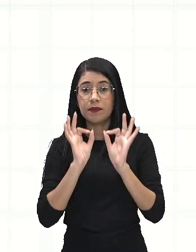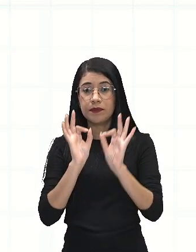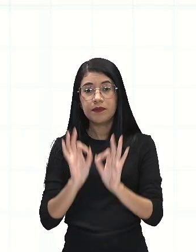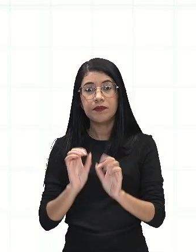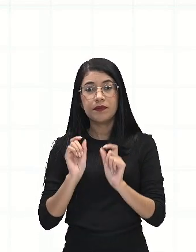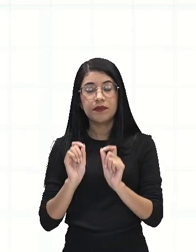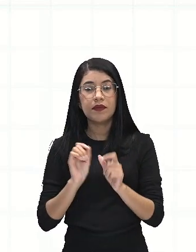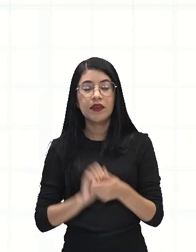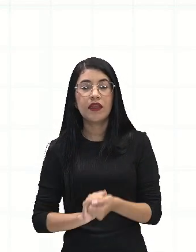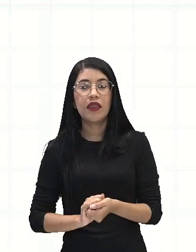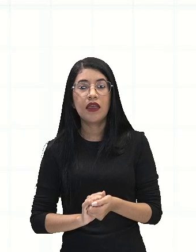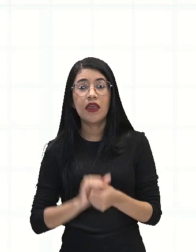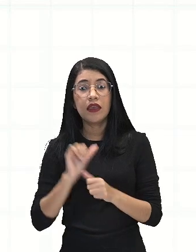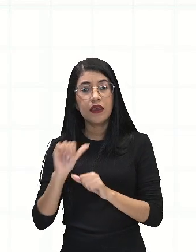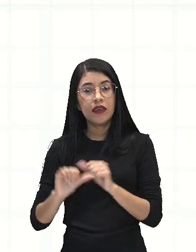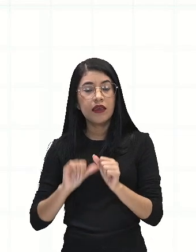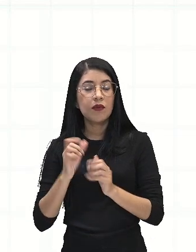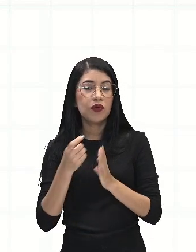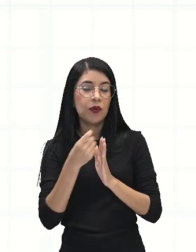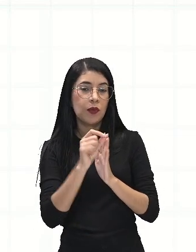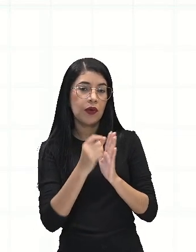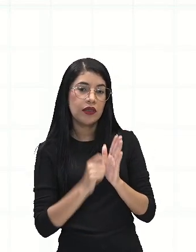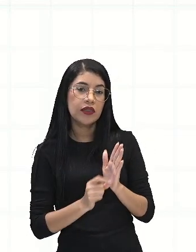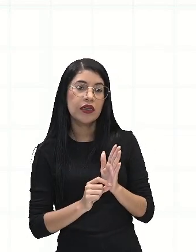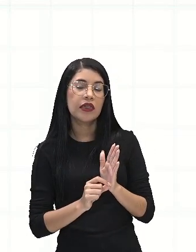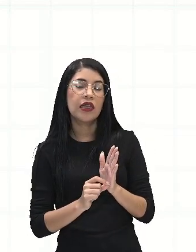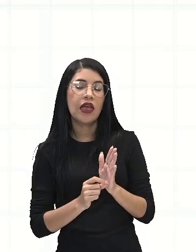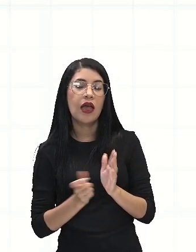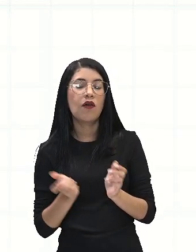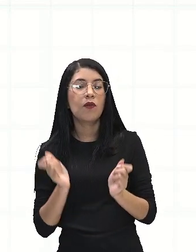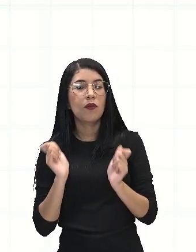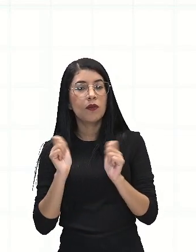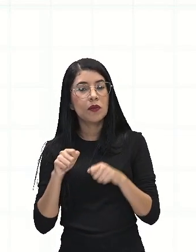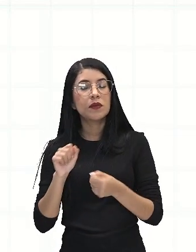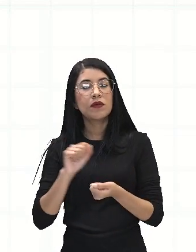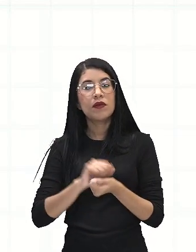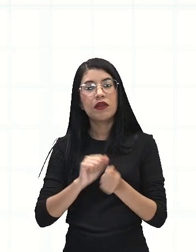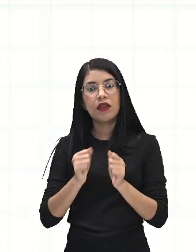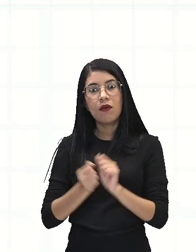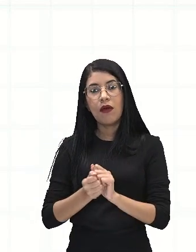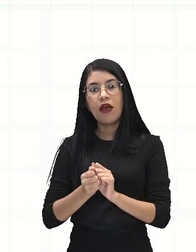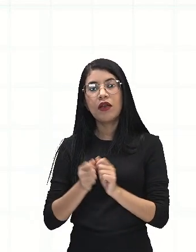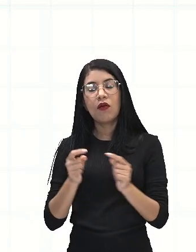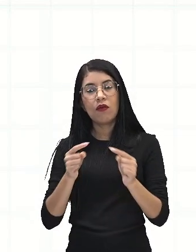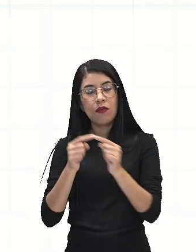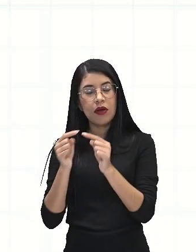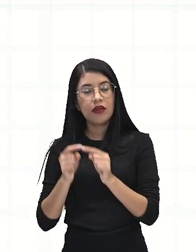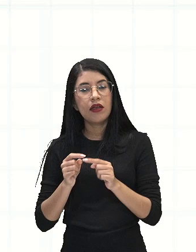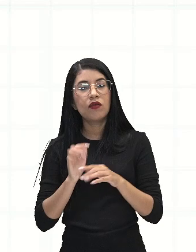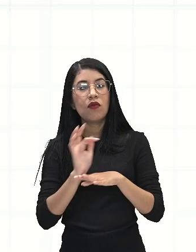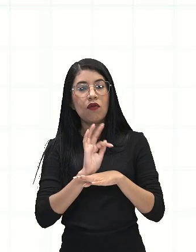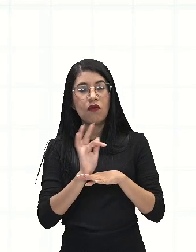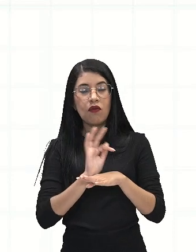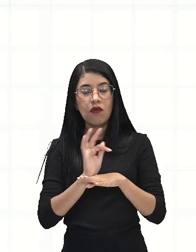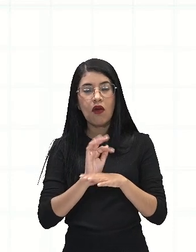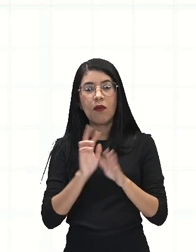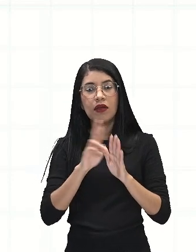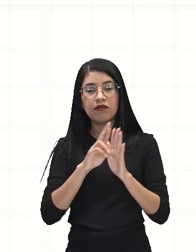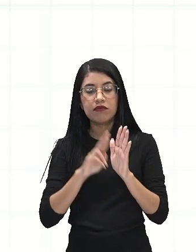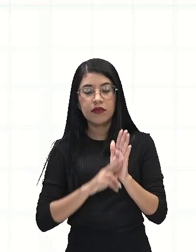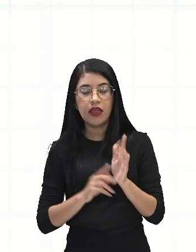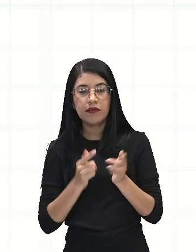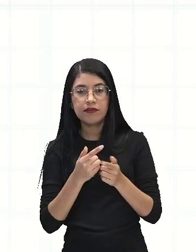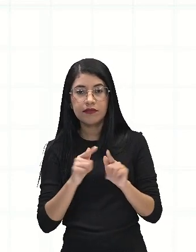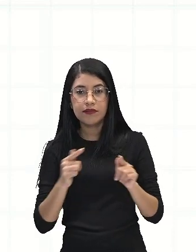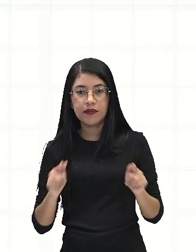essa reescrita, nós conseguimos adequar a norma padrão a exatamente o que foi